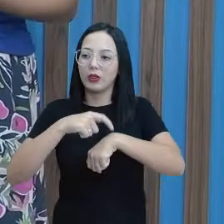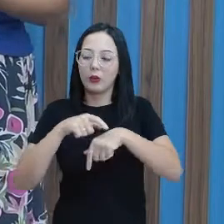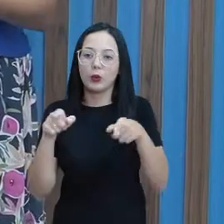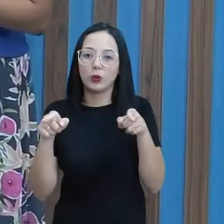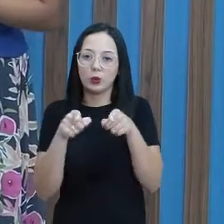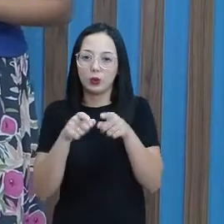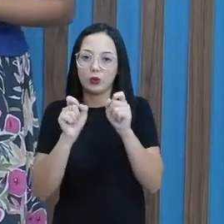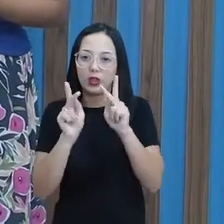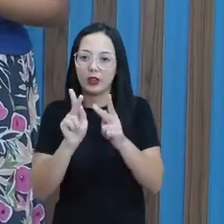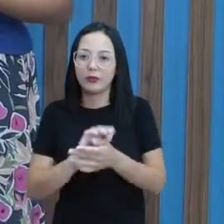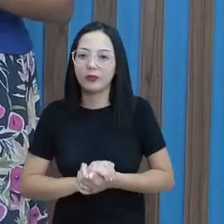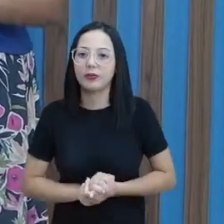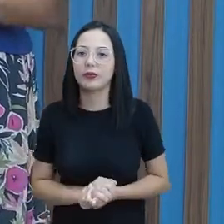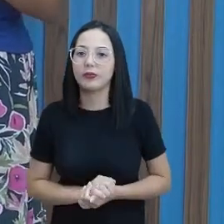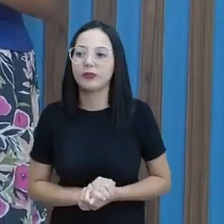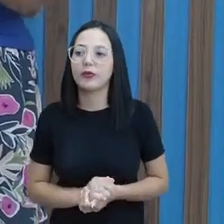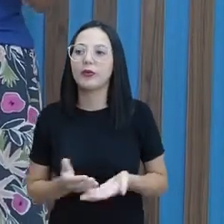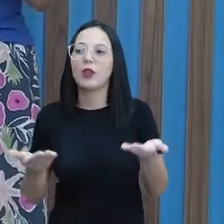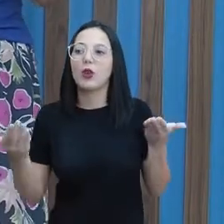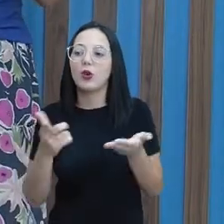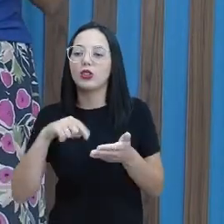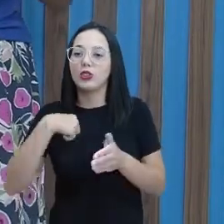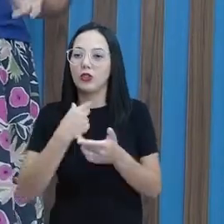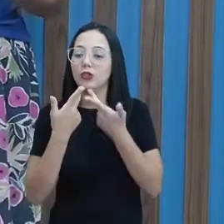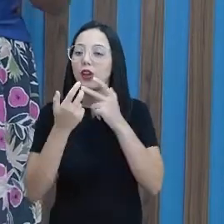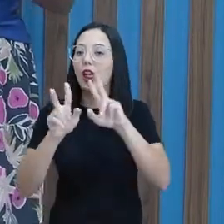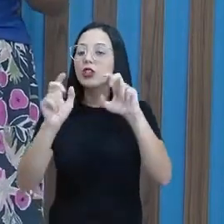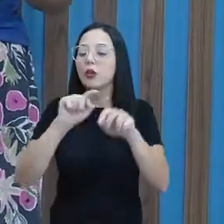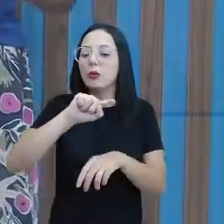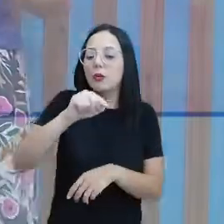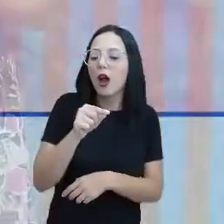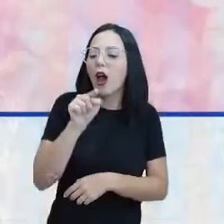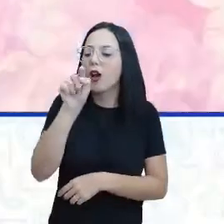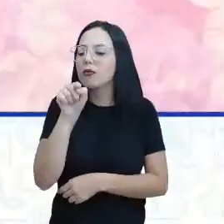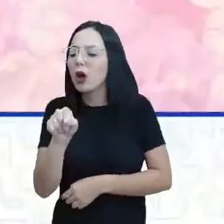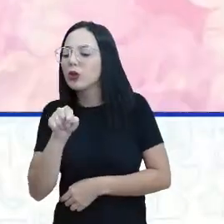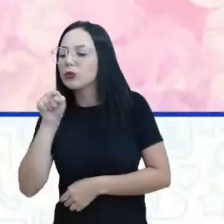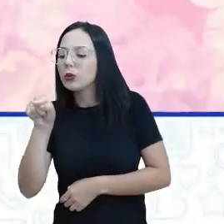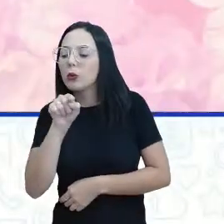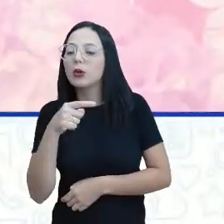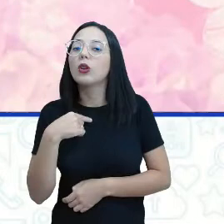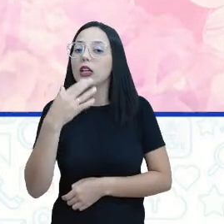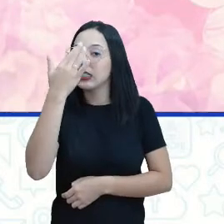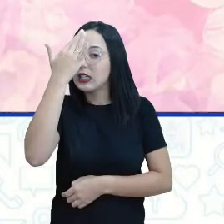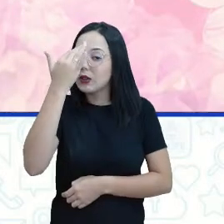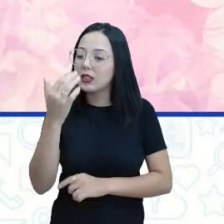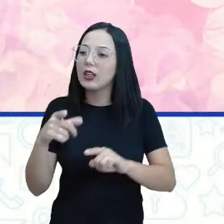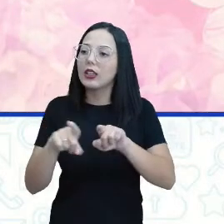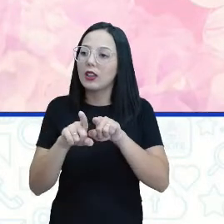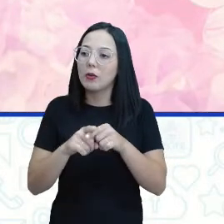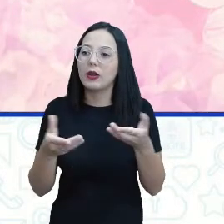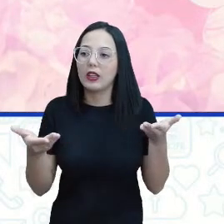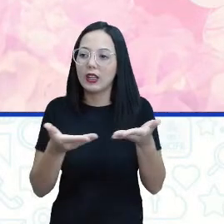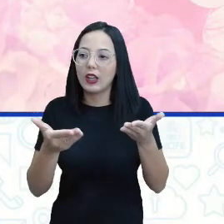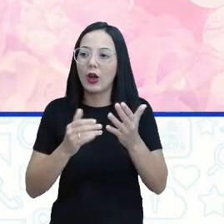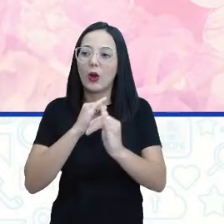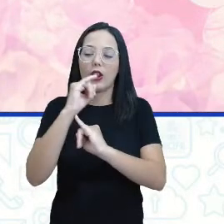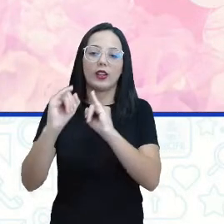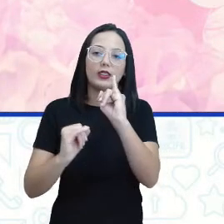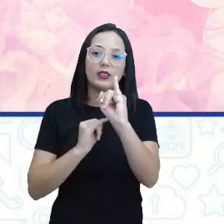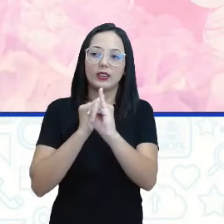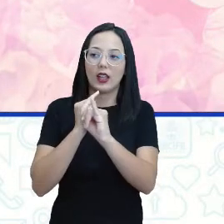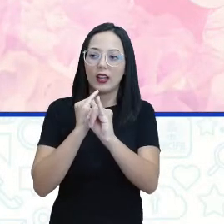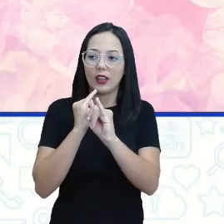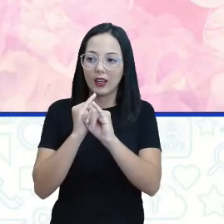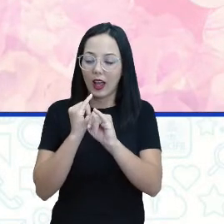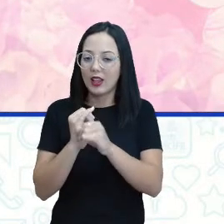né? Então, ó, vamos falar sobre o sinal de pontuação. E aí eu sei que na era da internet,